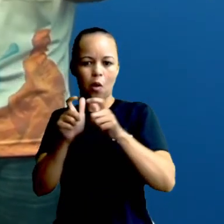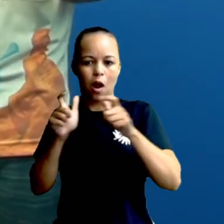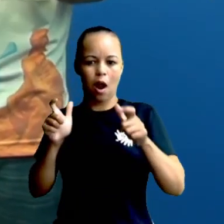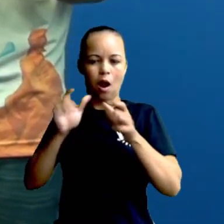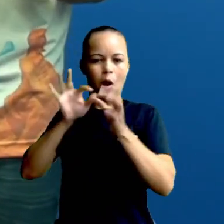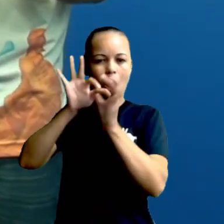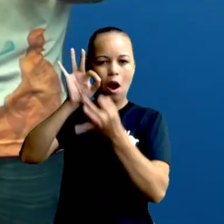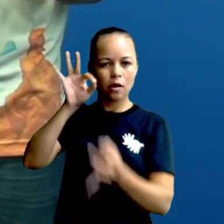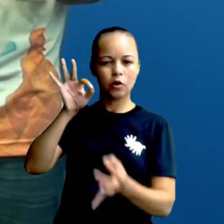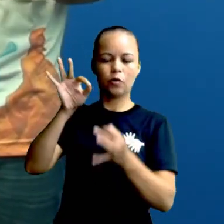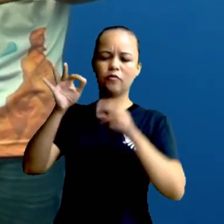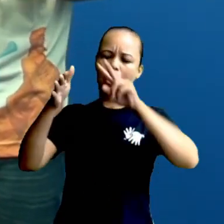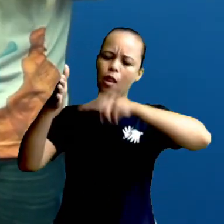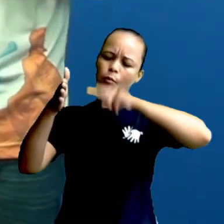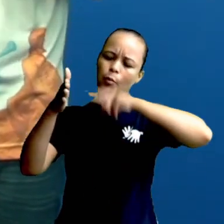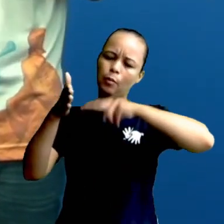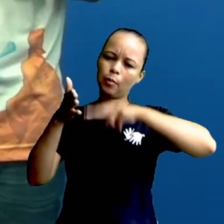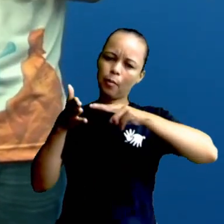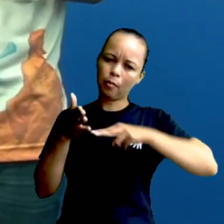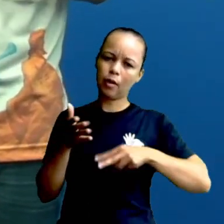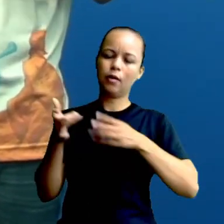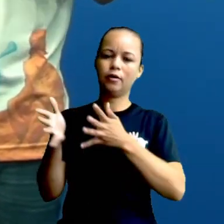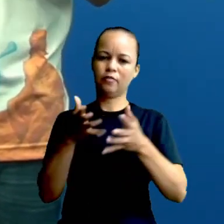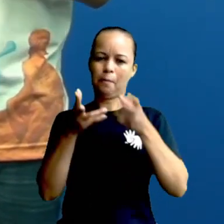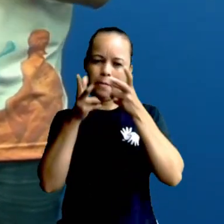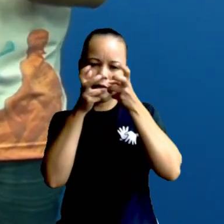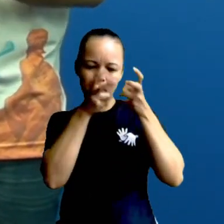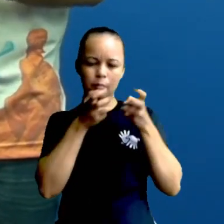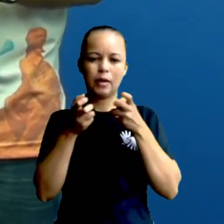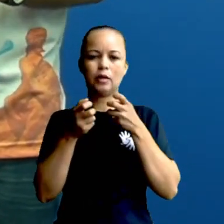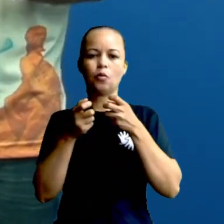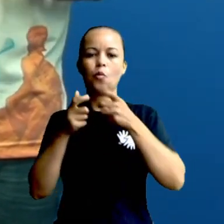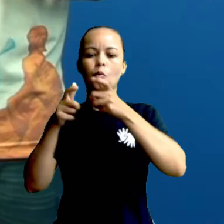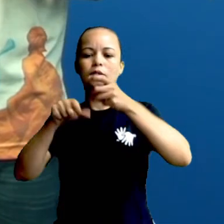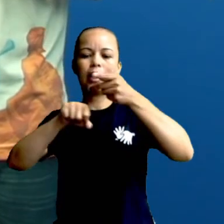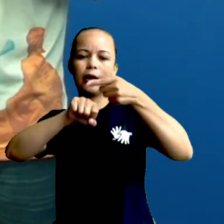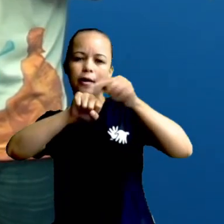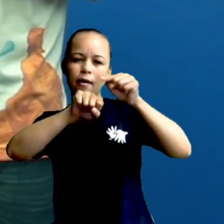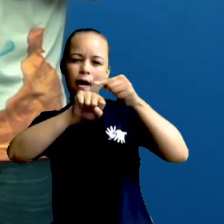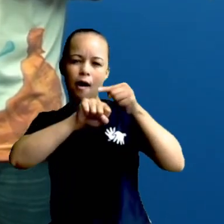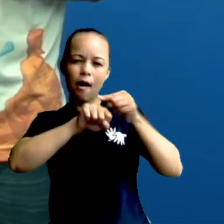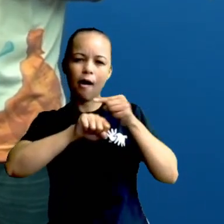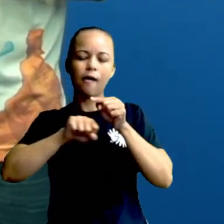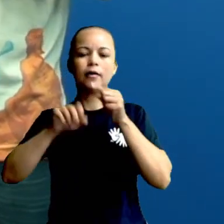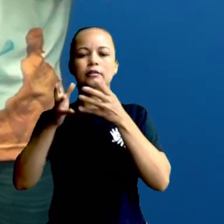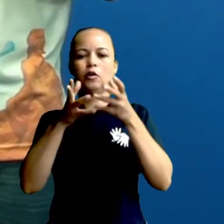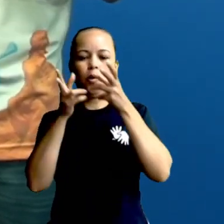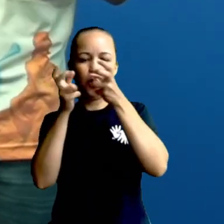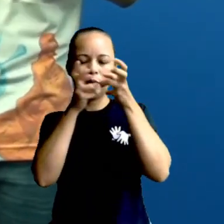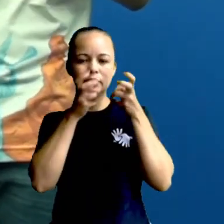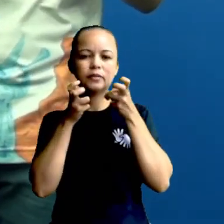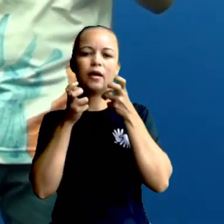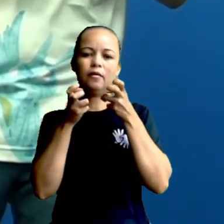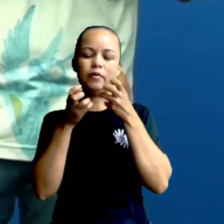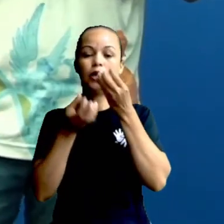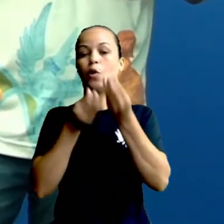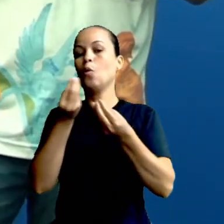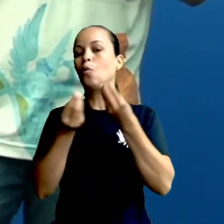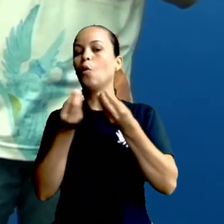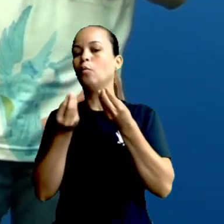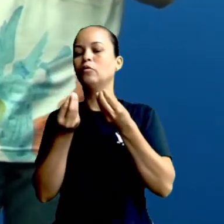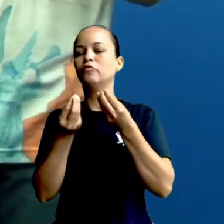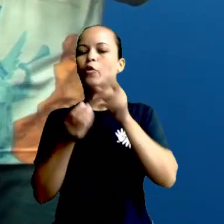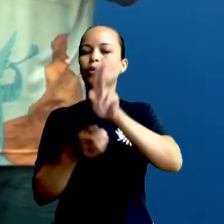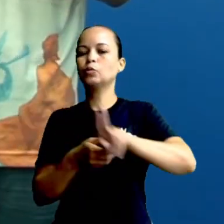então vai fazendo a leitura e percebendo onde Tem crase você observa tá Qual foi aí